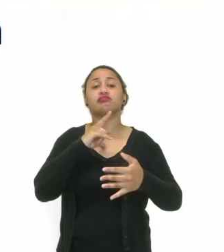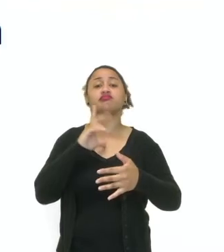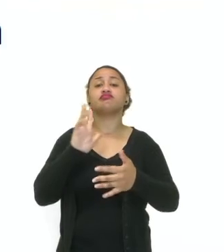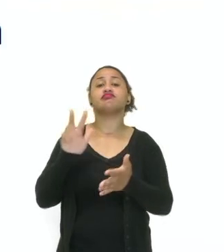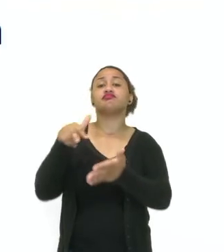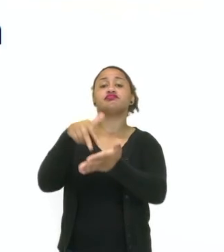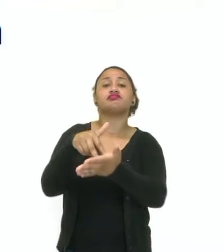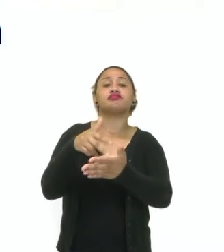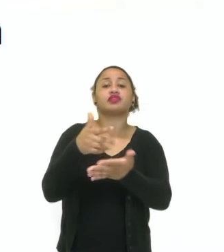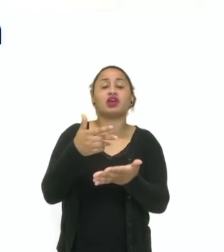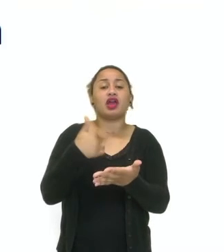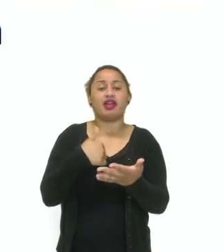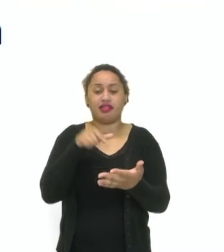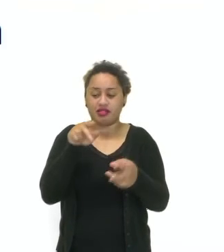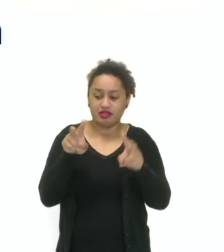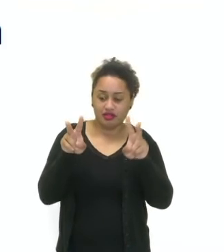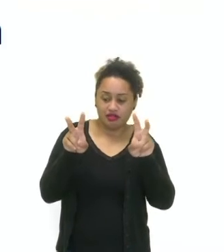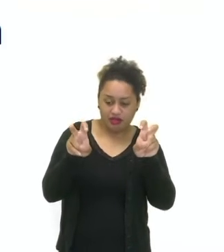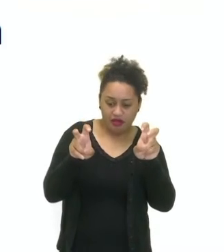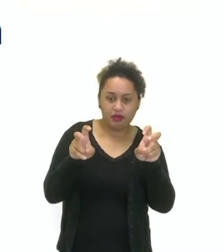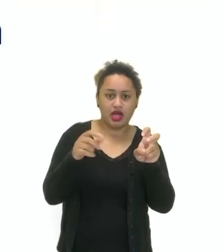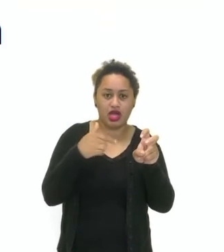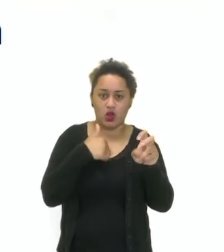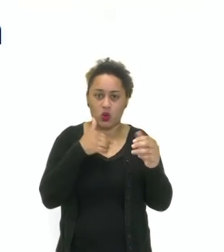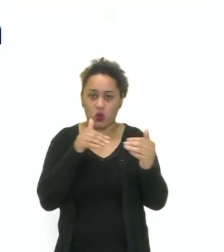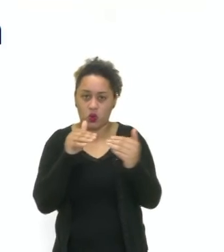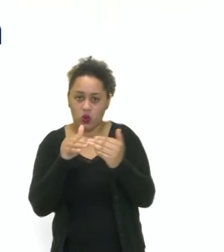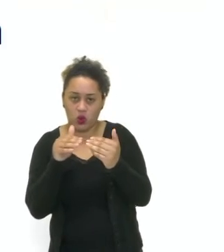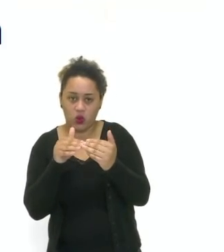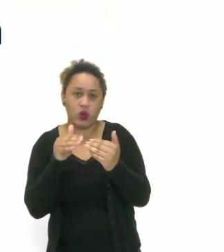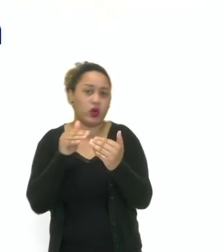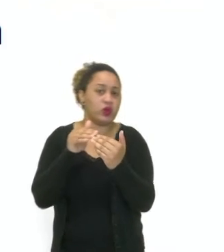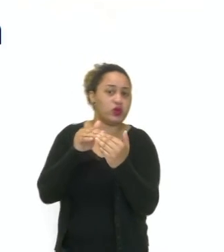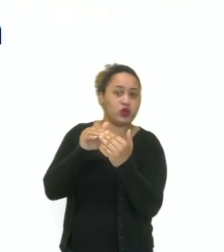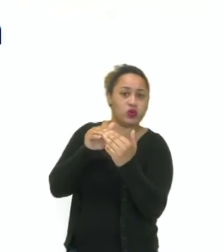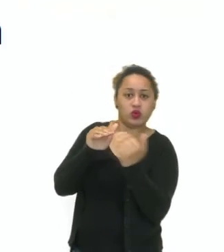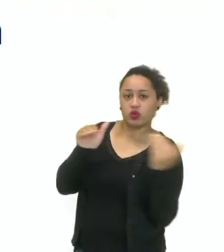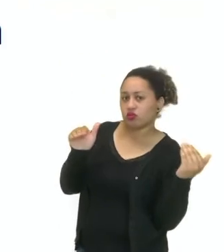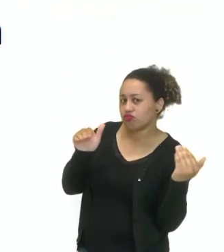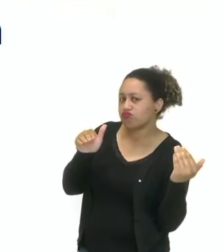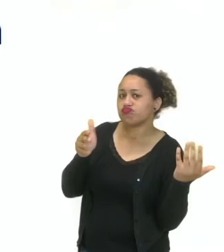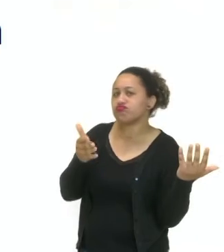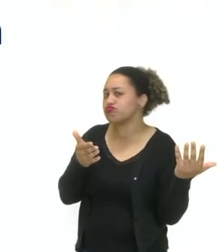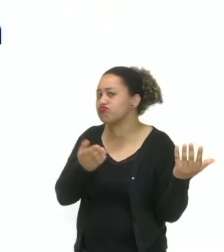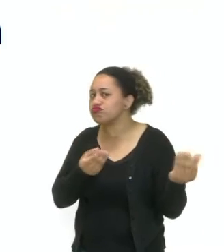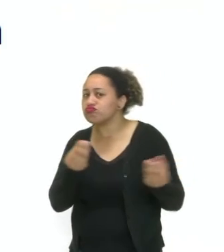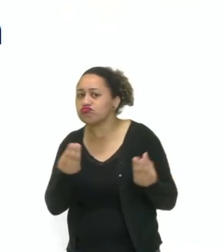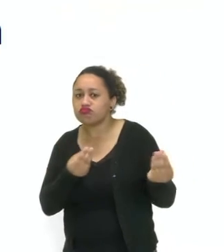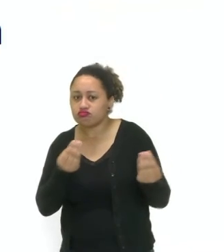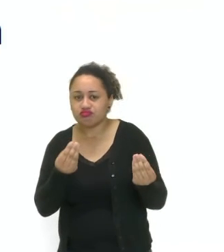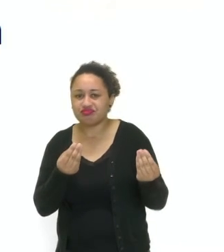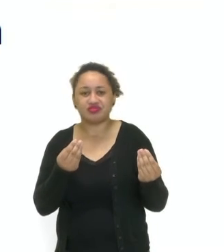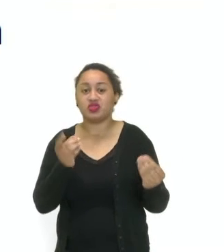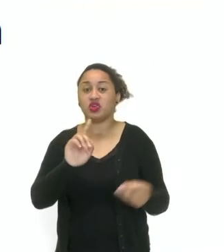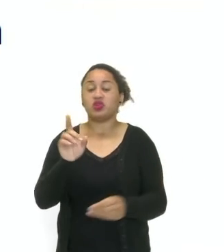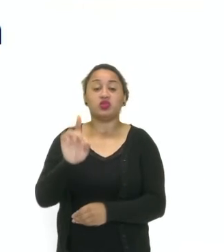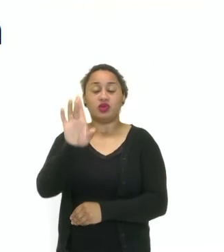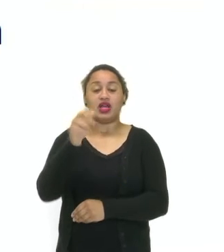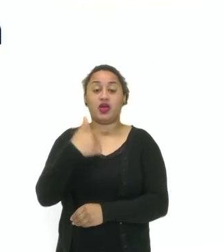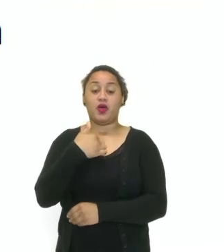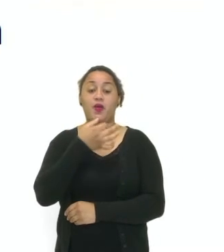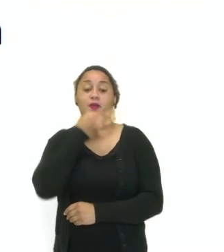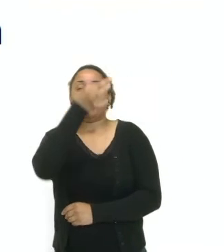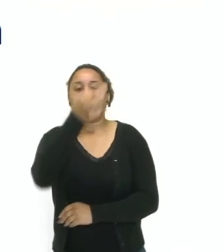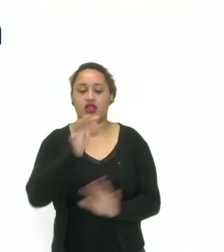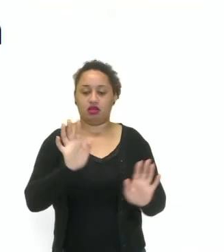Em relação à polêmica, se é uma posição favorável ou contrária. E não basta só dar opinião,